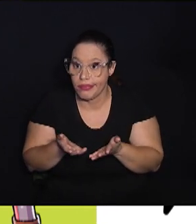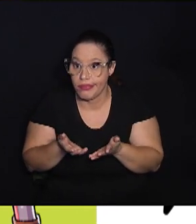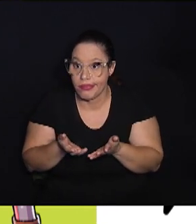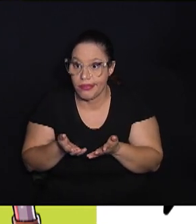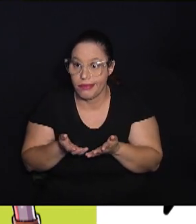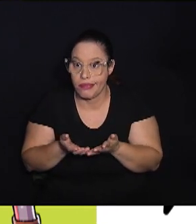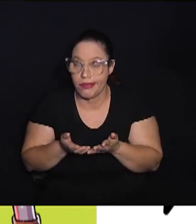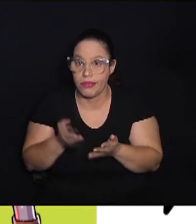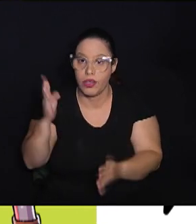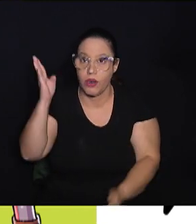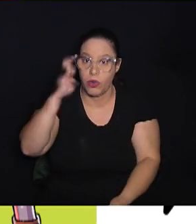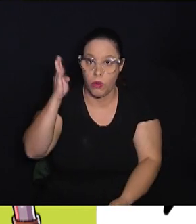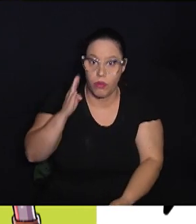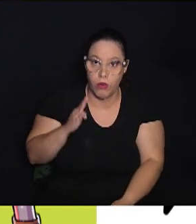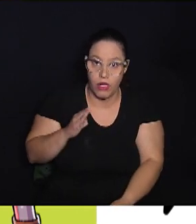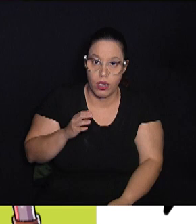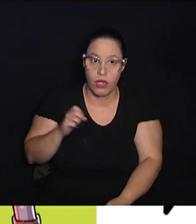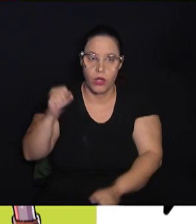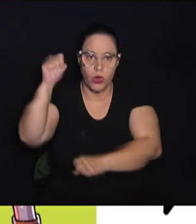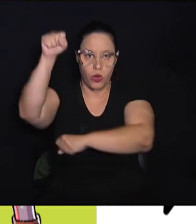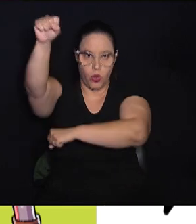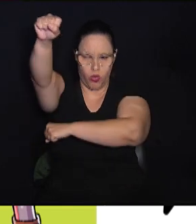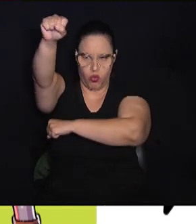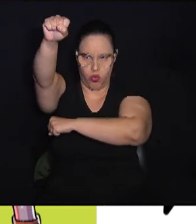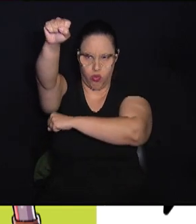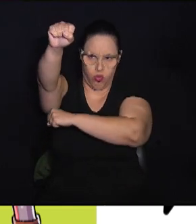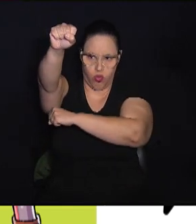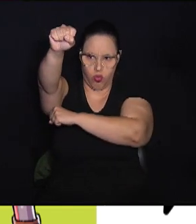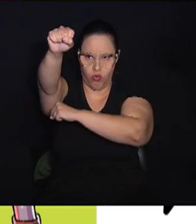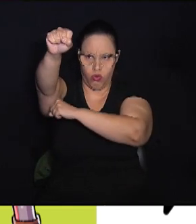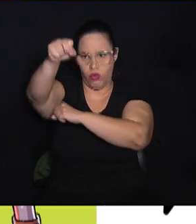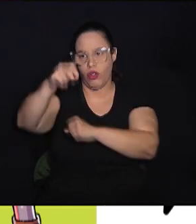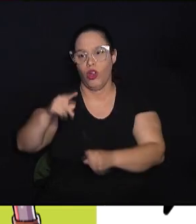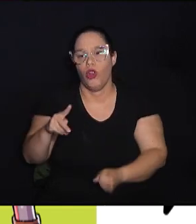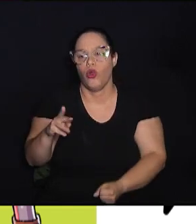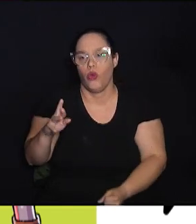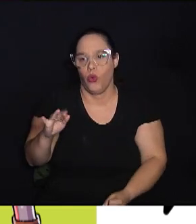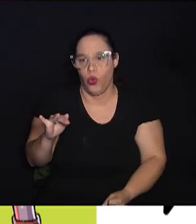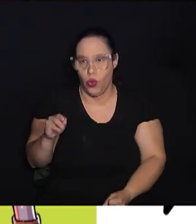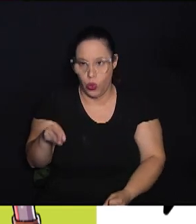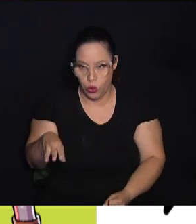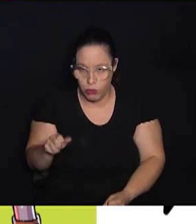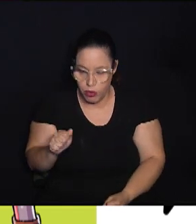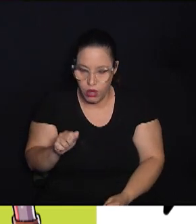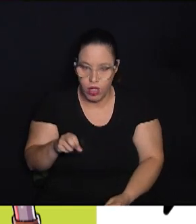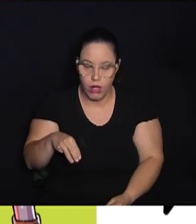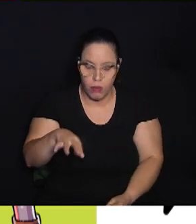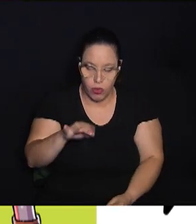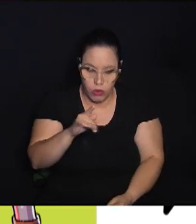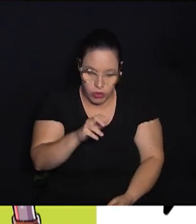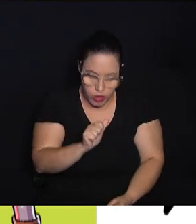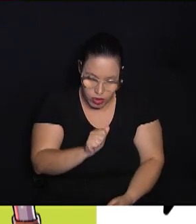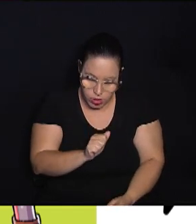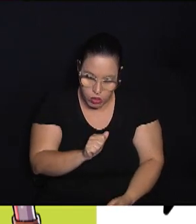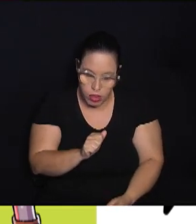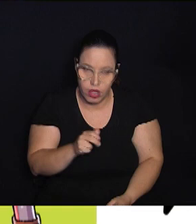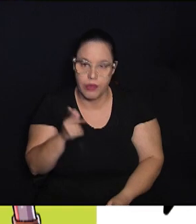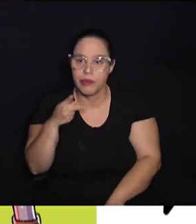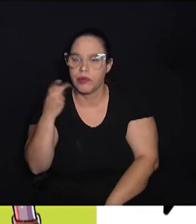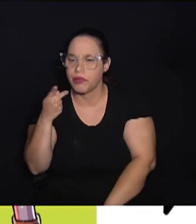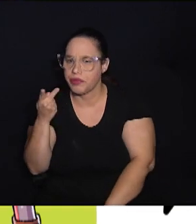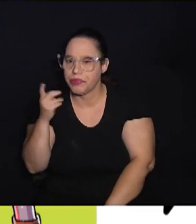é super-herói e Turma da Mônica a gente quer mostrar que a gente pode fazer muito mais que a gente tem pode contar a história que a gente quiser que é só uma forma de